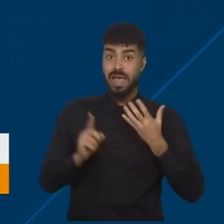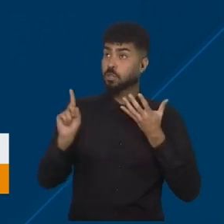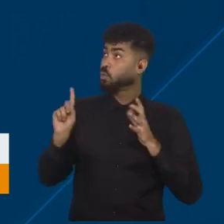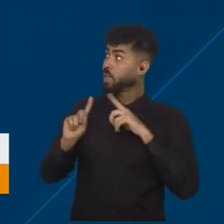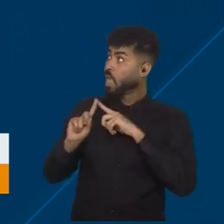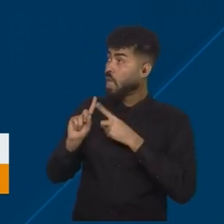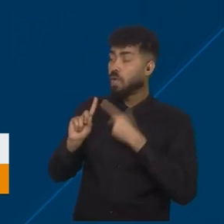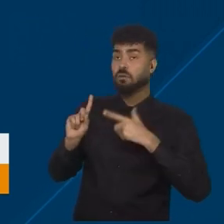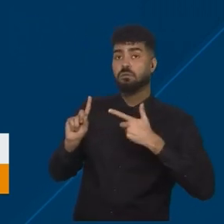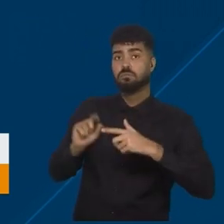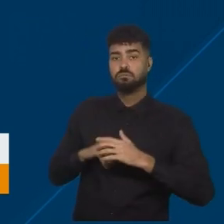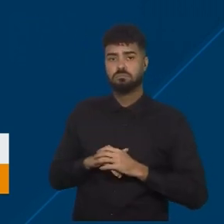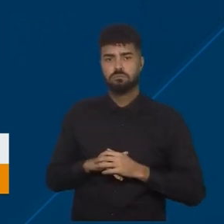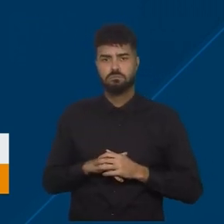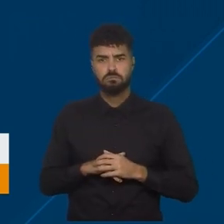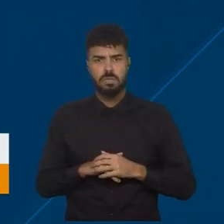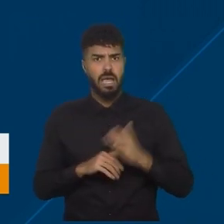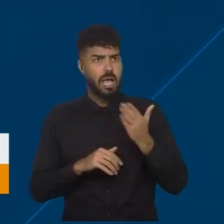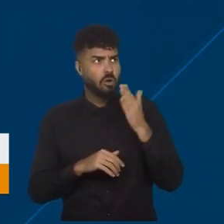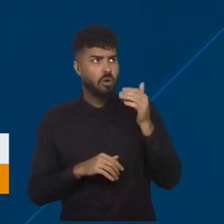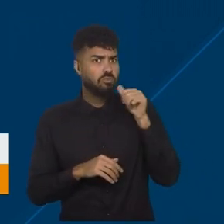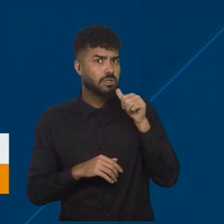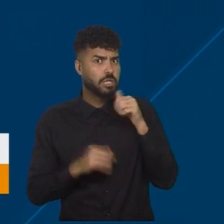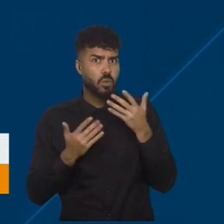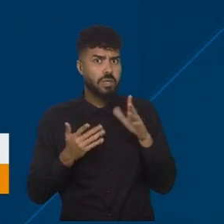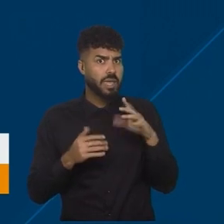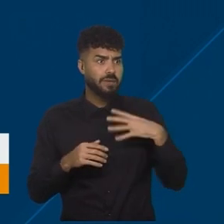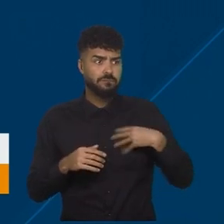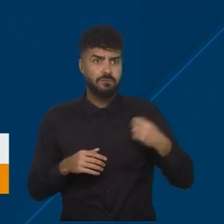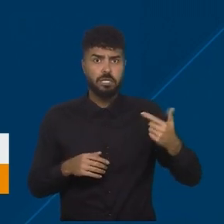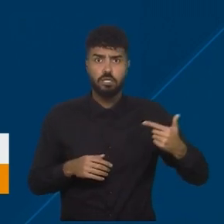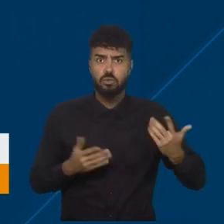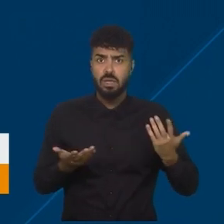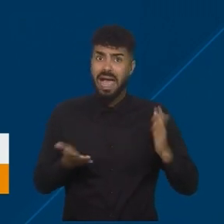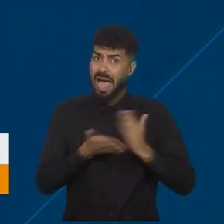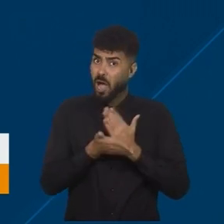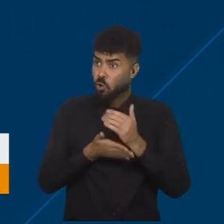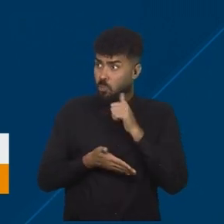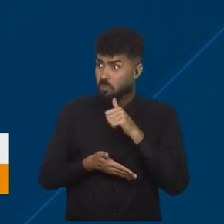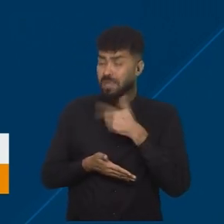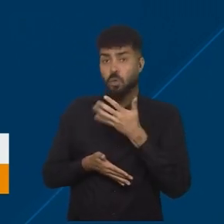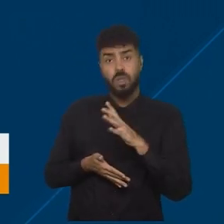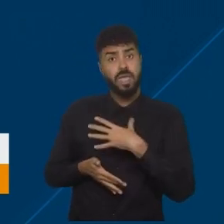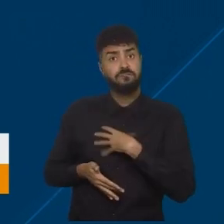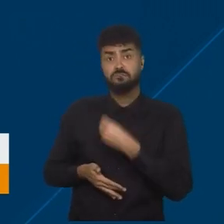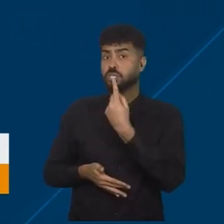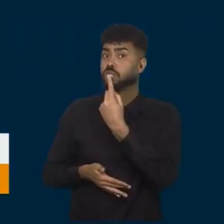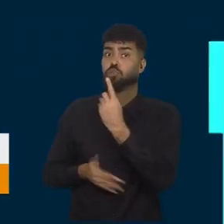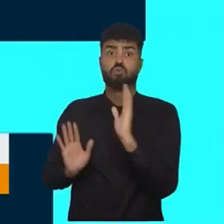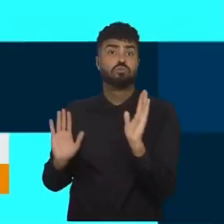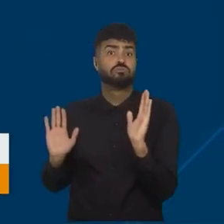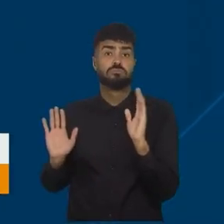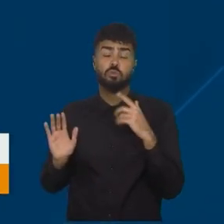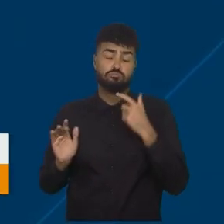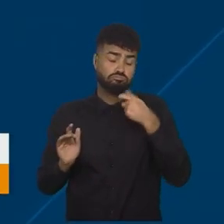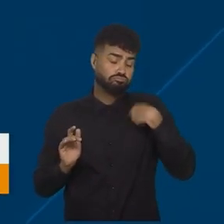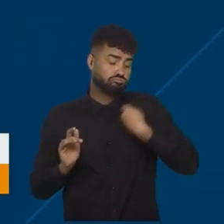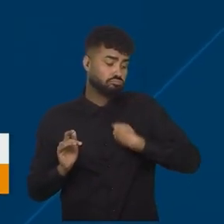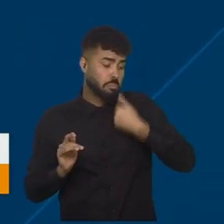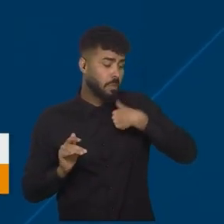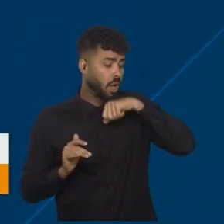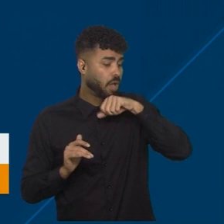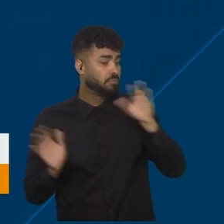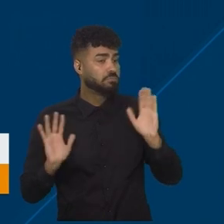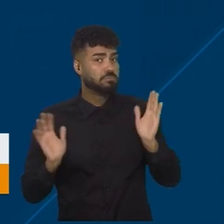querem ter o seu segundo filho, ou algumas nem querem ter o primeiro, né? Não se vê, não tem essa visão materna. Na laqueadura,